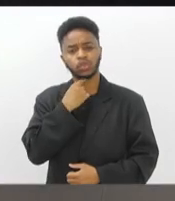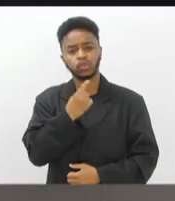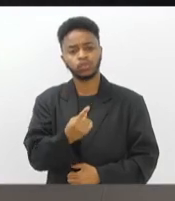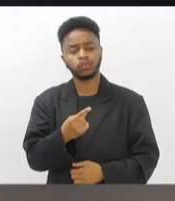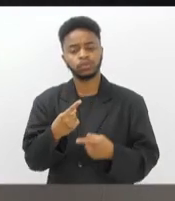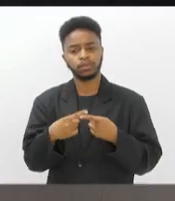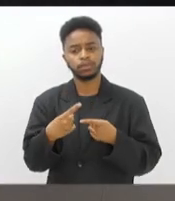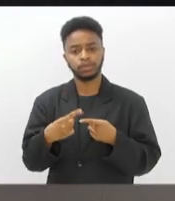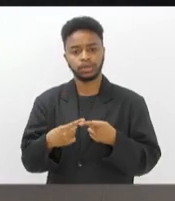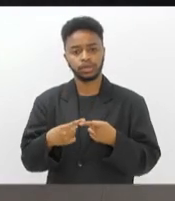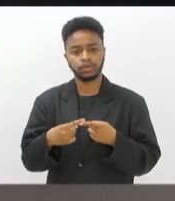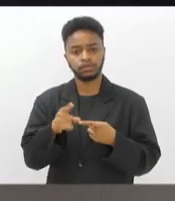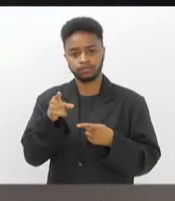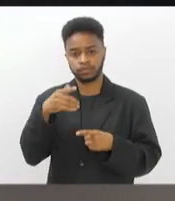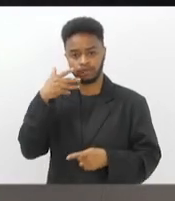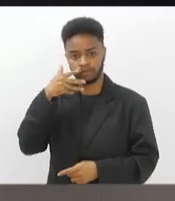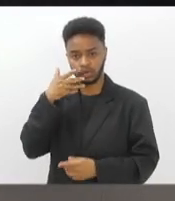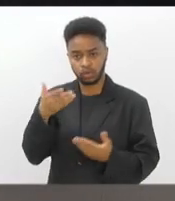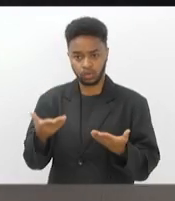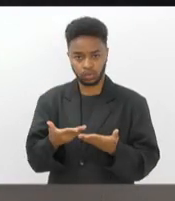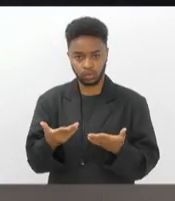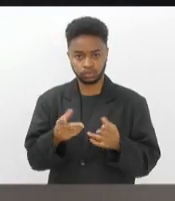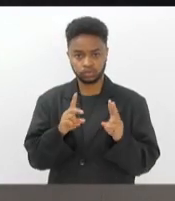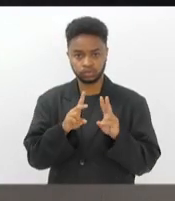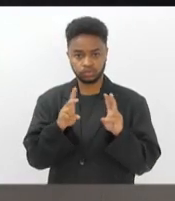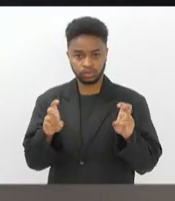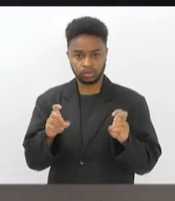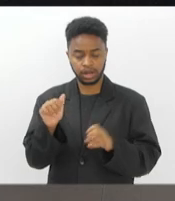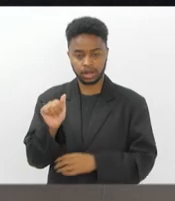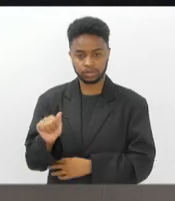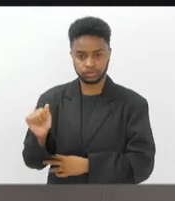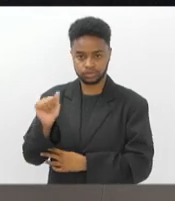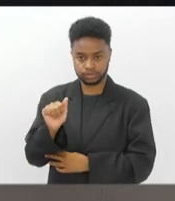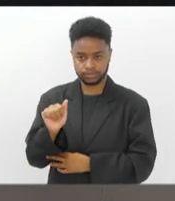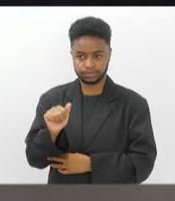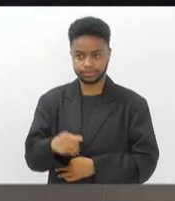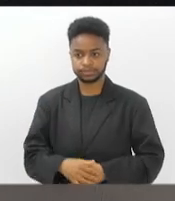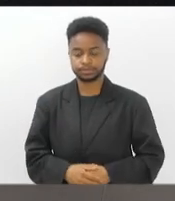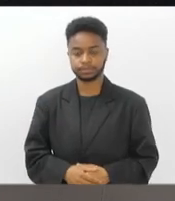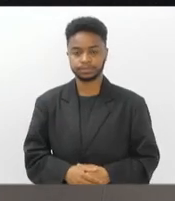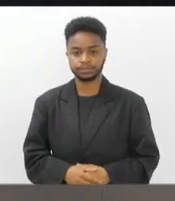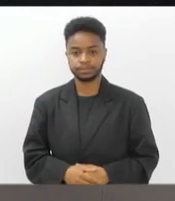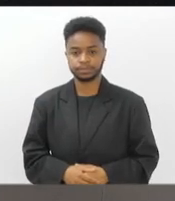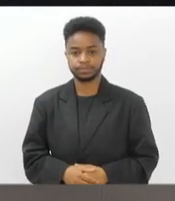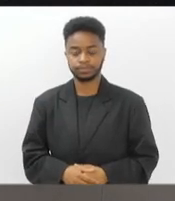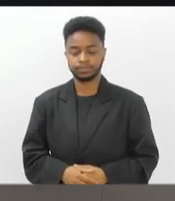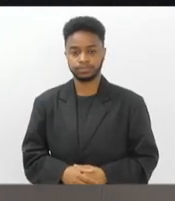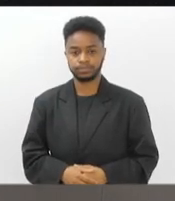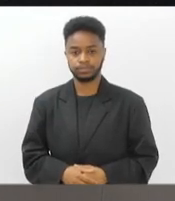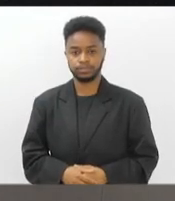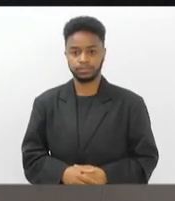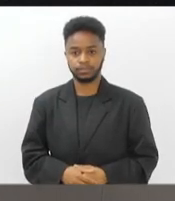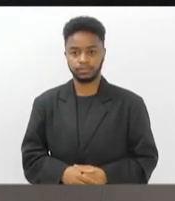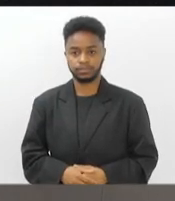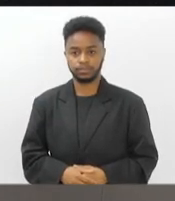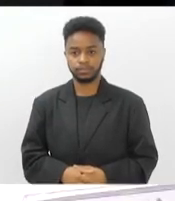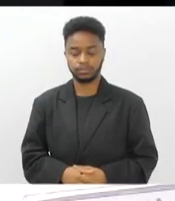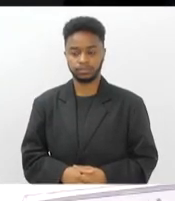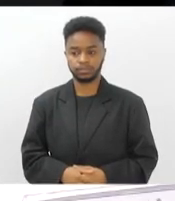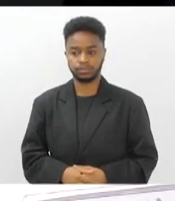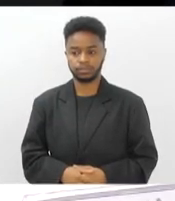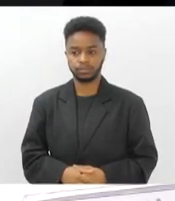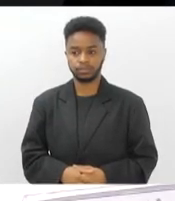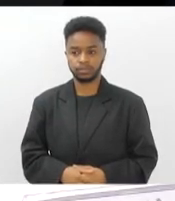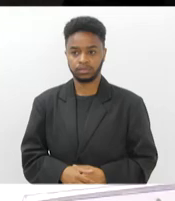né agora na sua fala a questão das associações sim né Eh eles